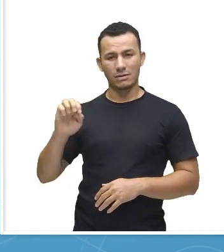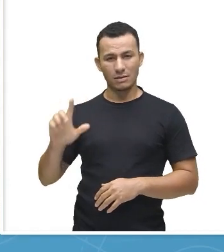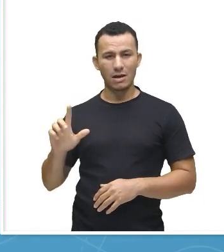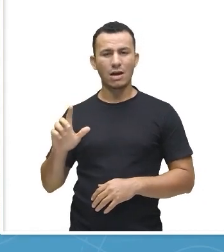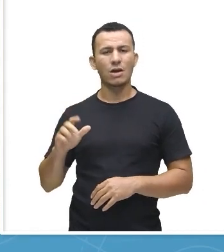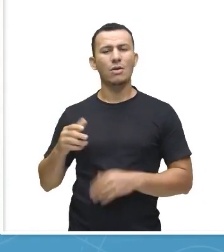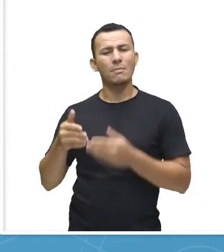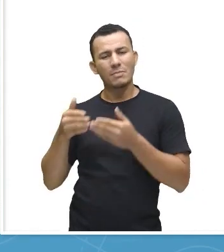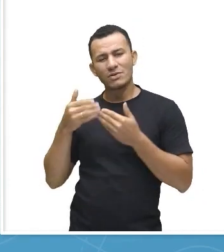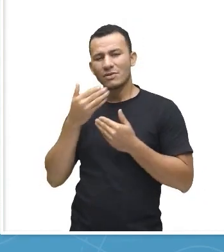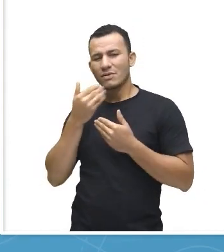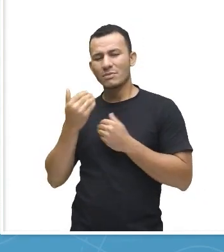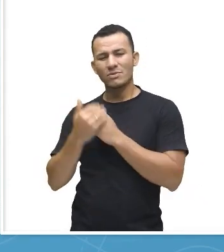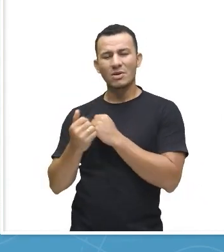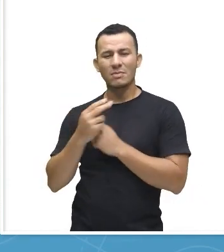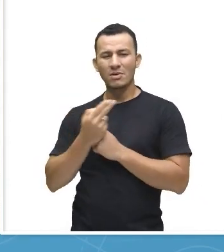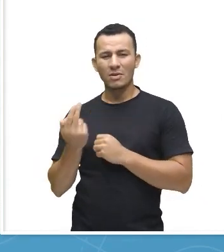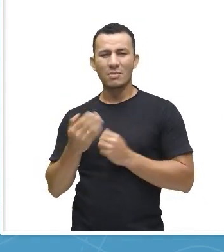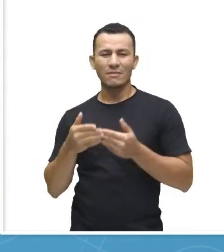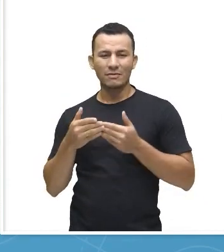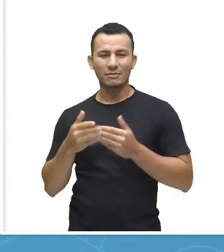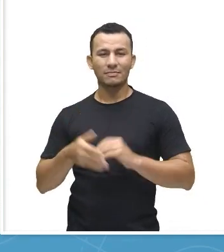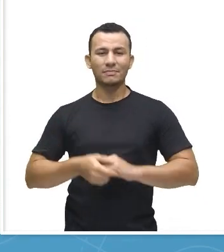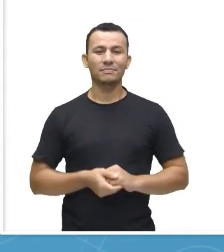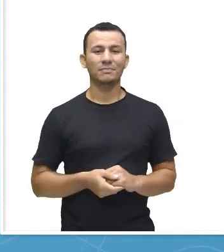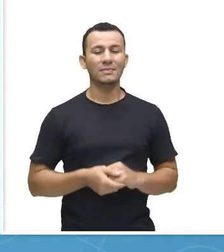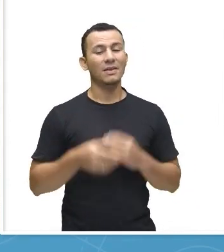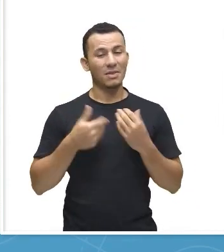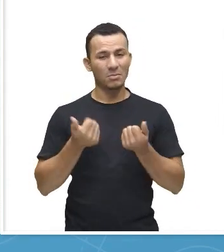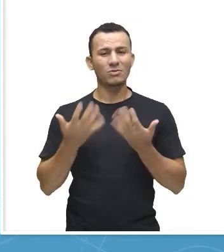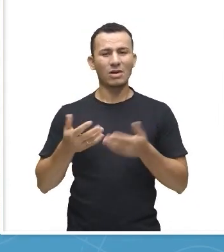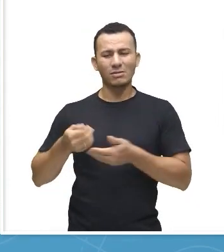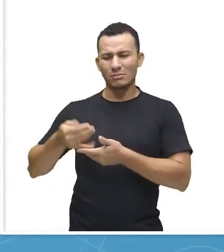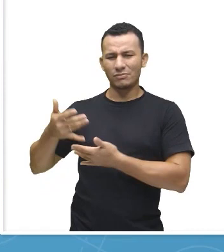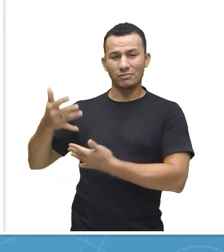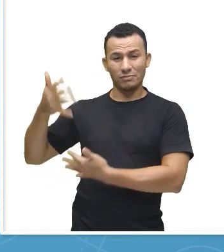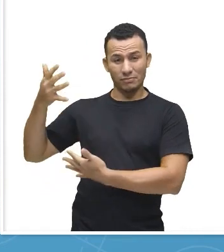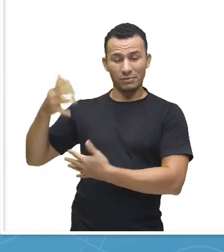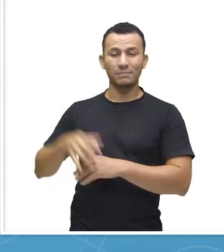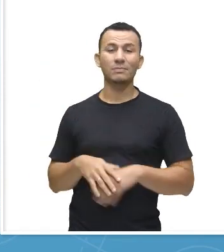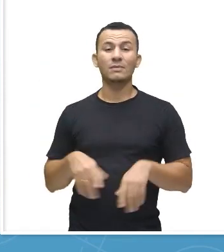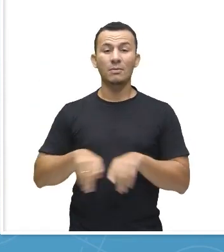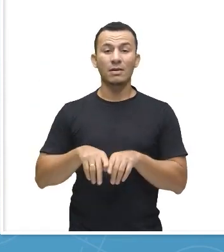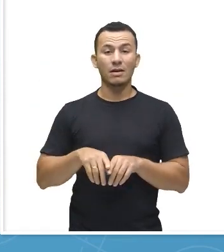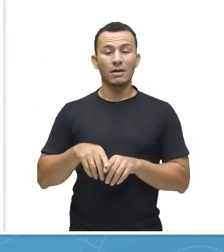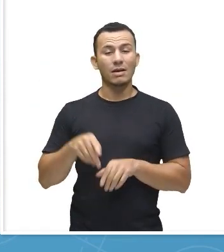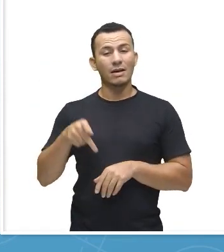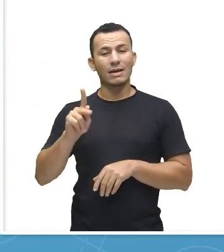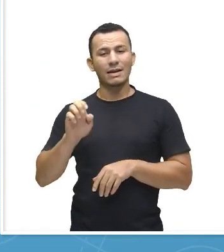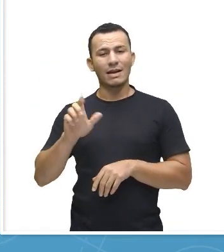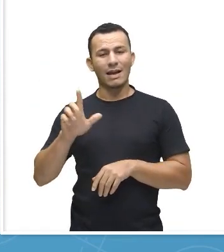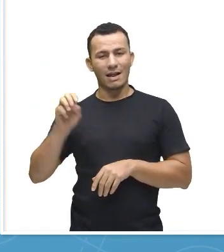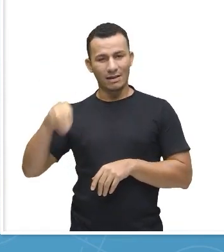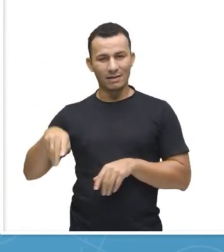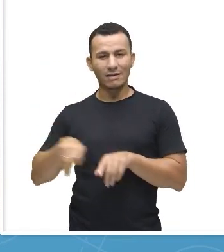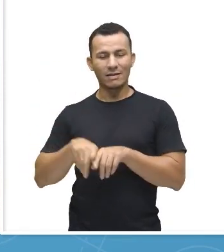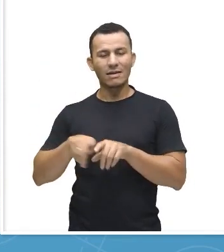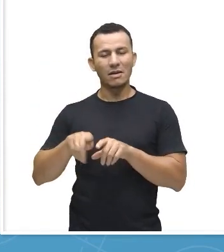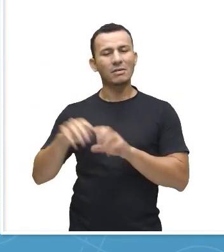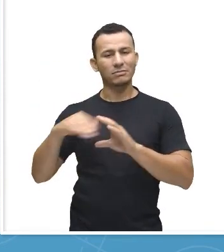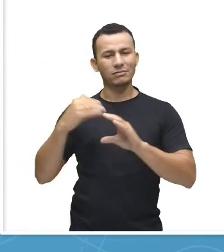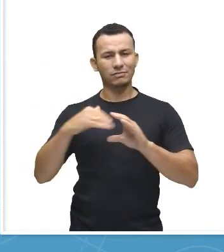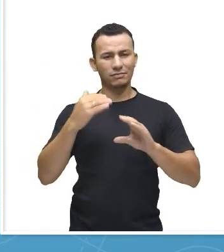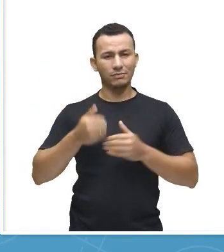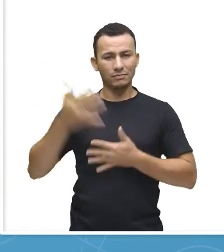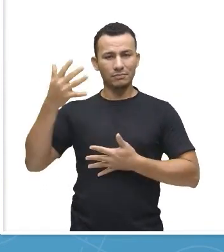por favor. Muito bem, tá? Chamei aqui agora a Kelly, também mandou, né? A